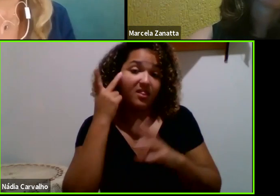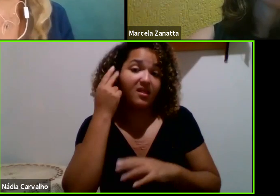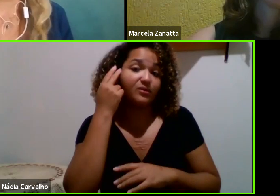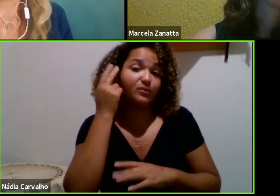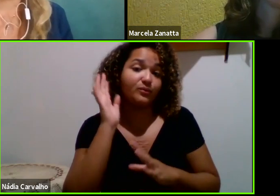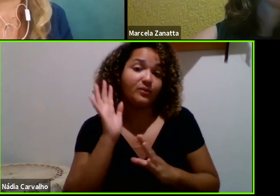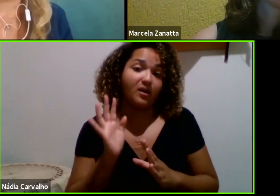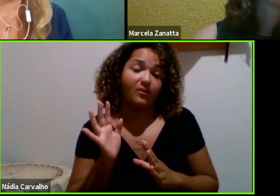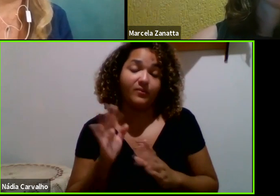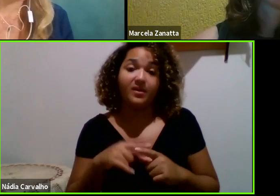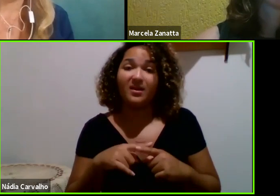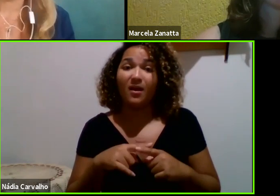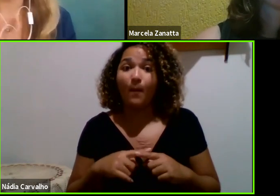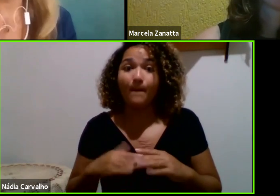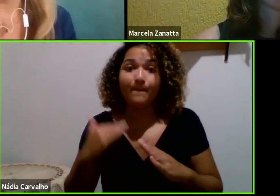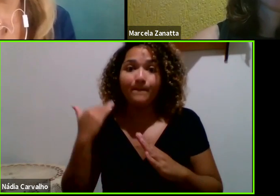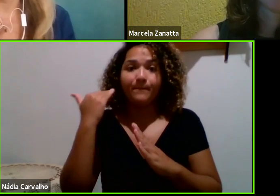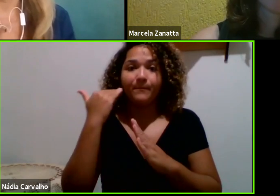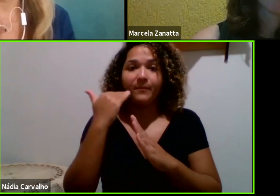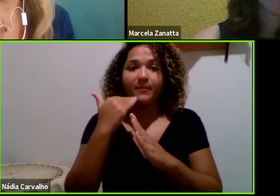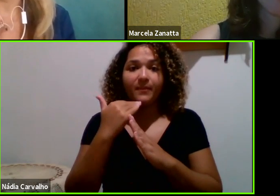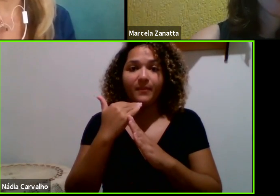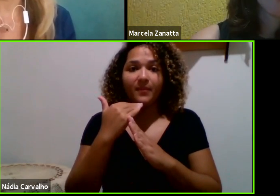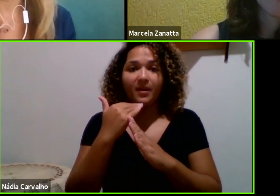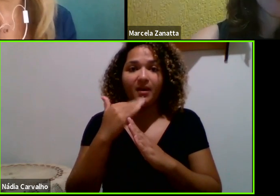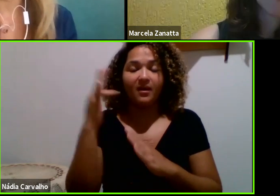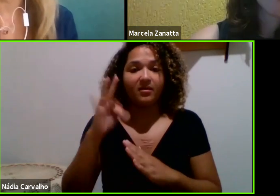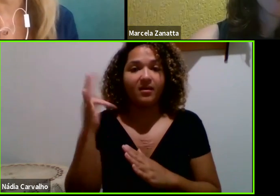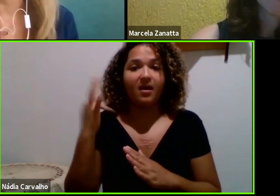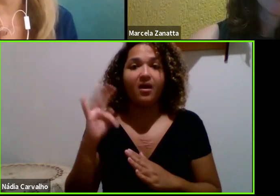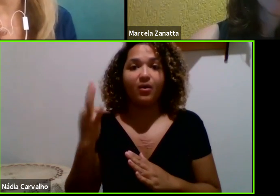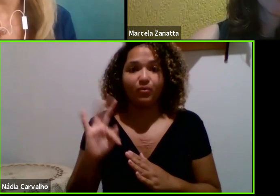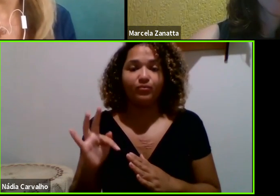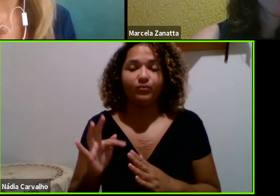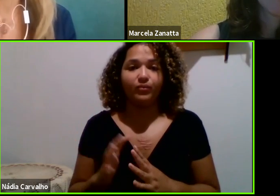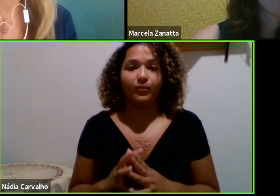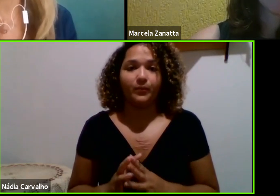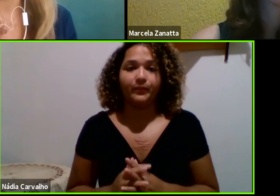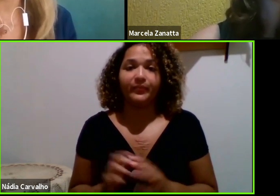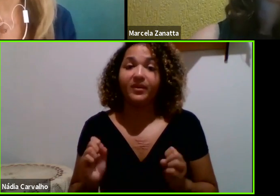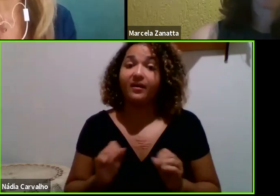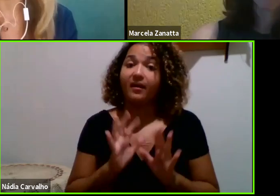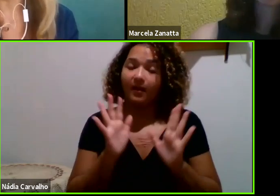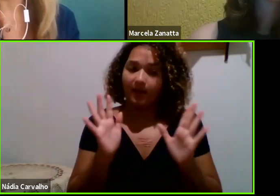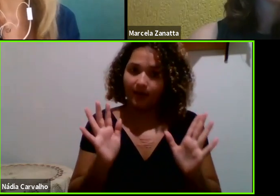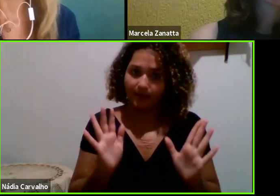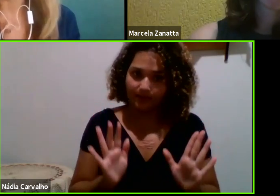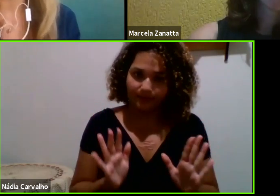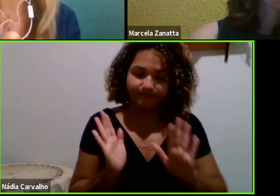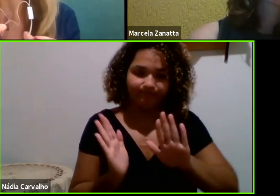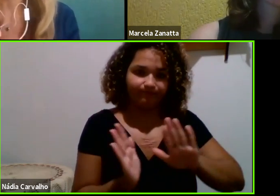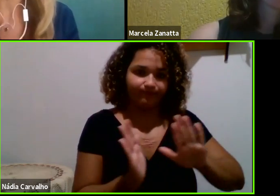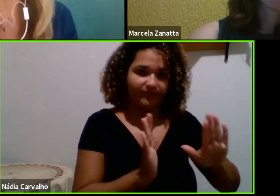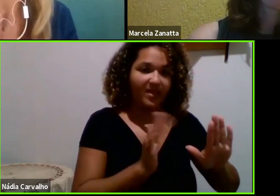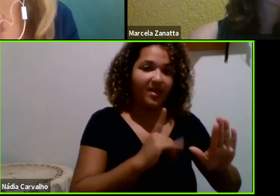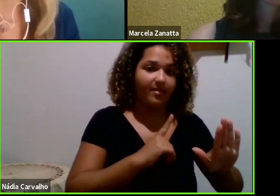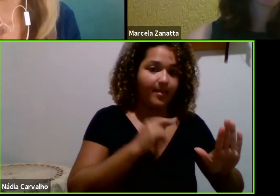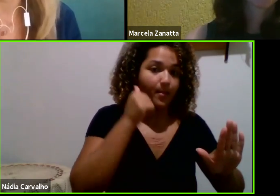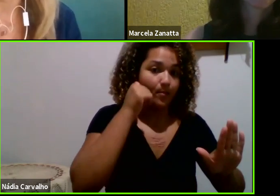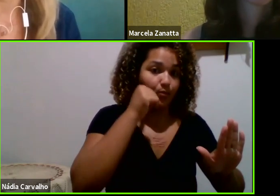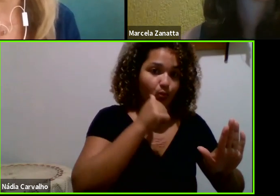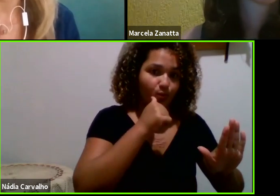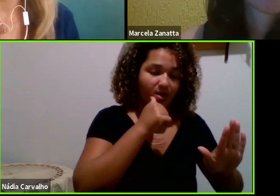contração. É lógico que tem parturientes que precisam da miniotomia para